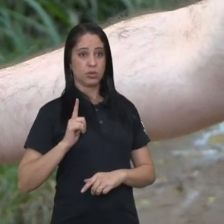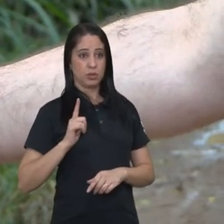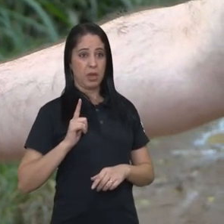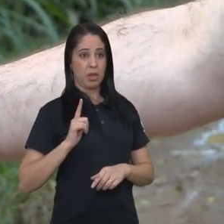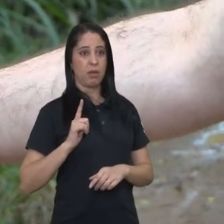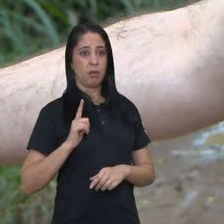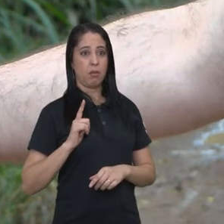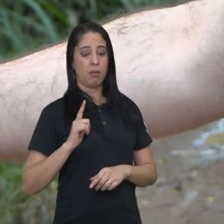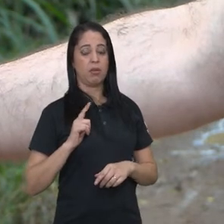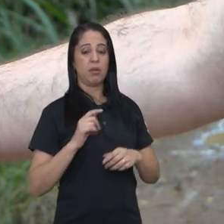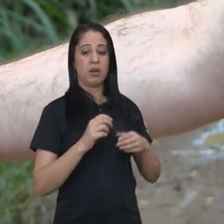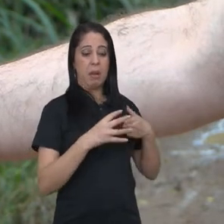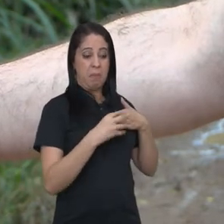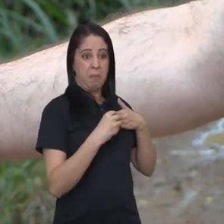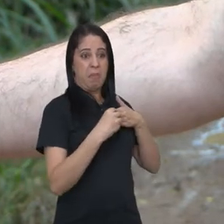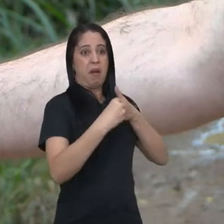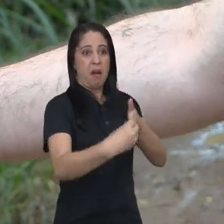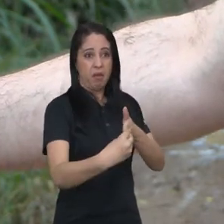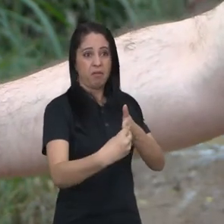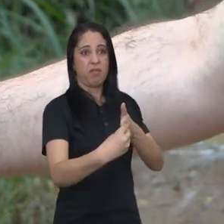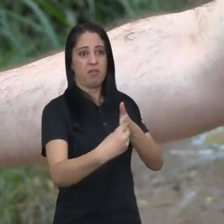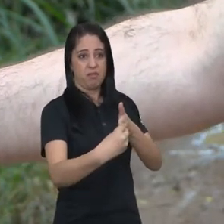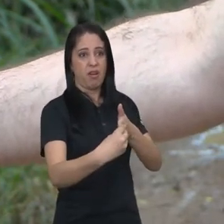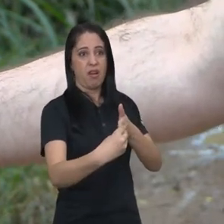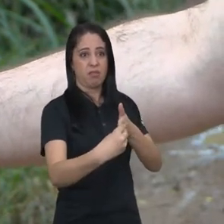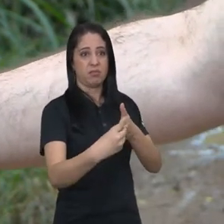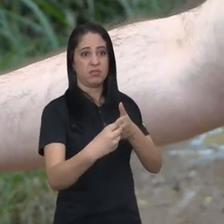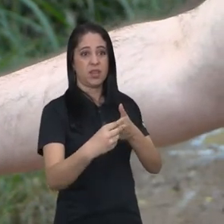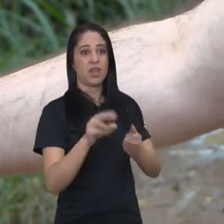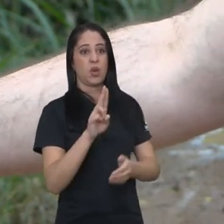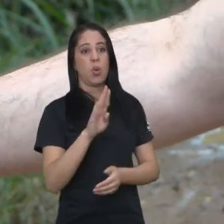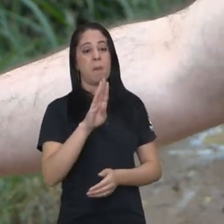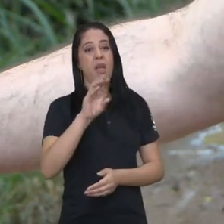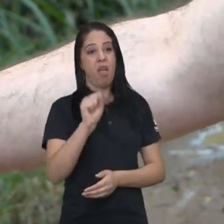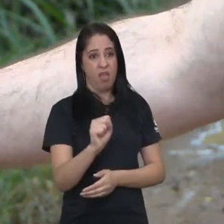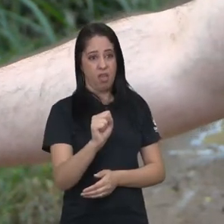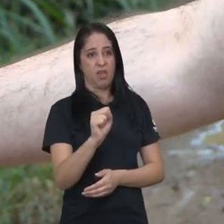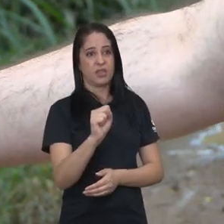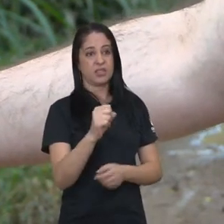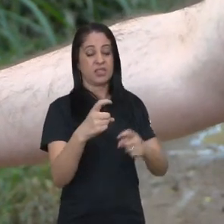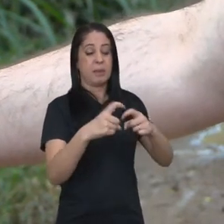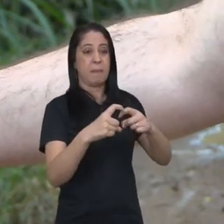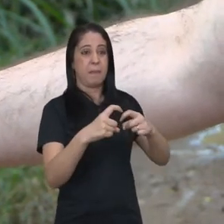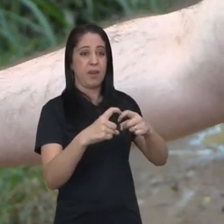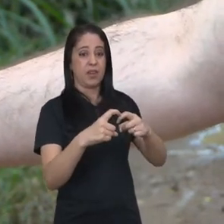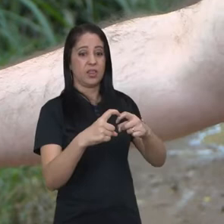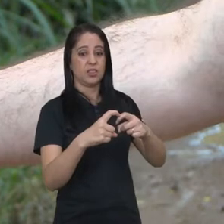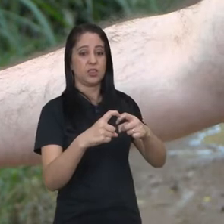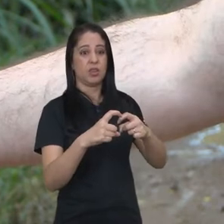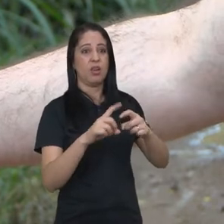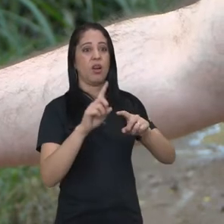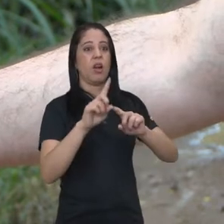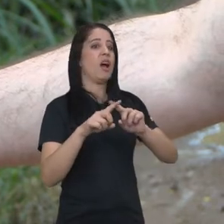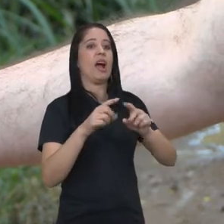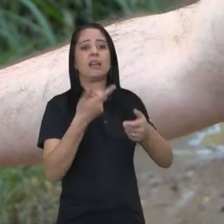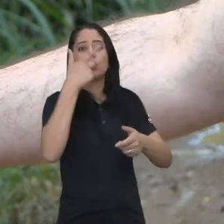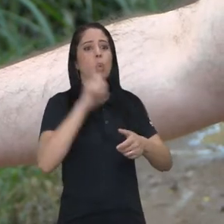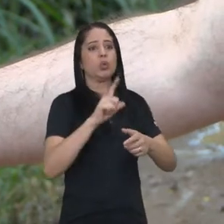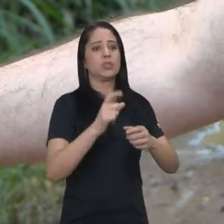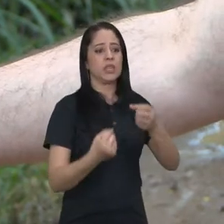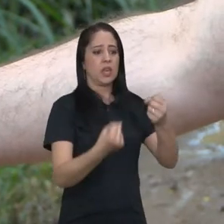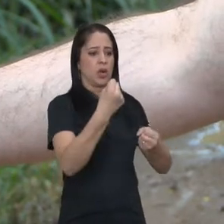pronto-socorro aqui no postinho né para poder fazer exame passar no médico e quando não